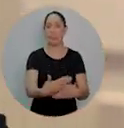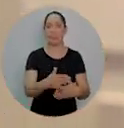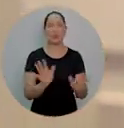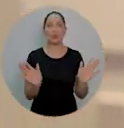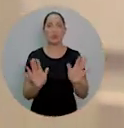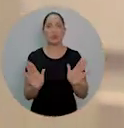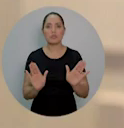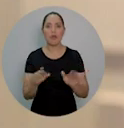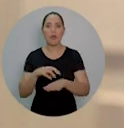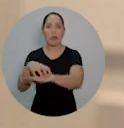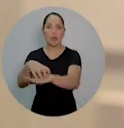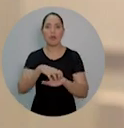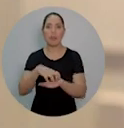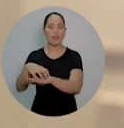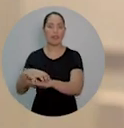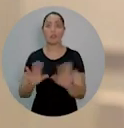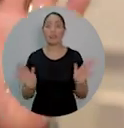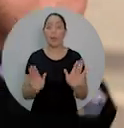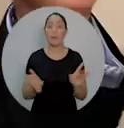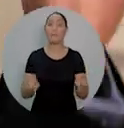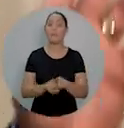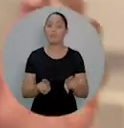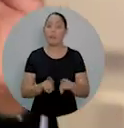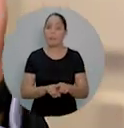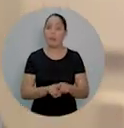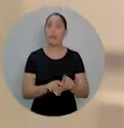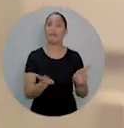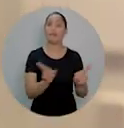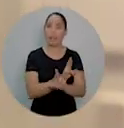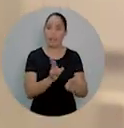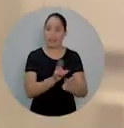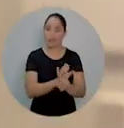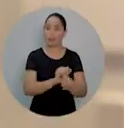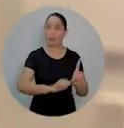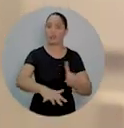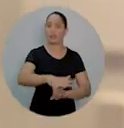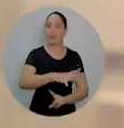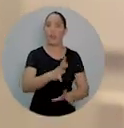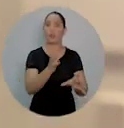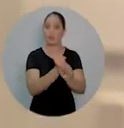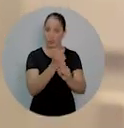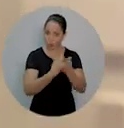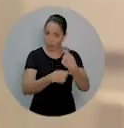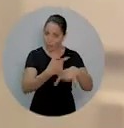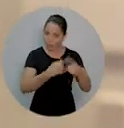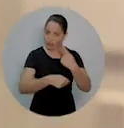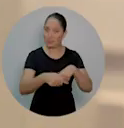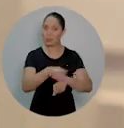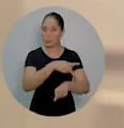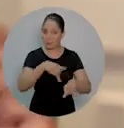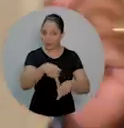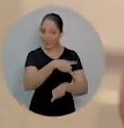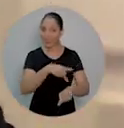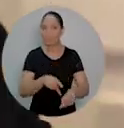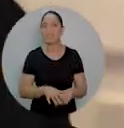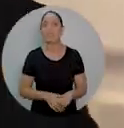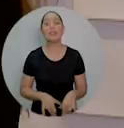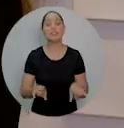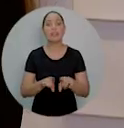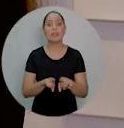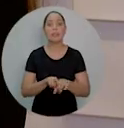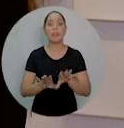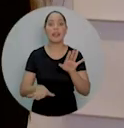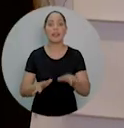vem só no âmbito da locomoção. Ele acaba vindo em relações sociais, nas atividades econômicas, né? Você, ao ter